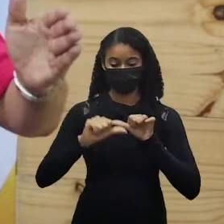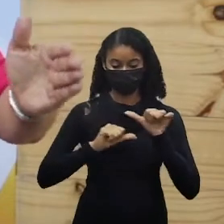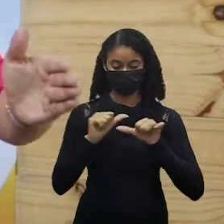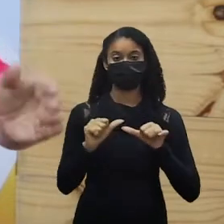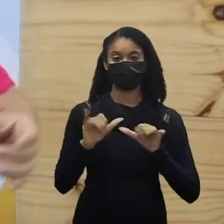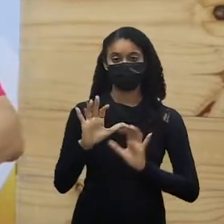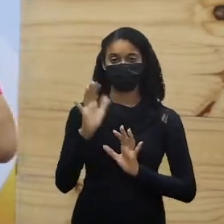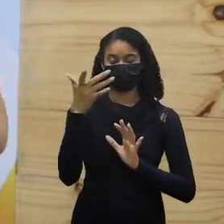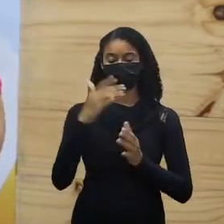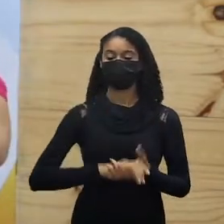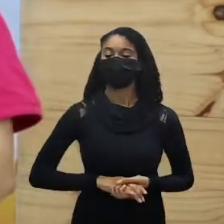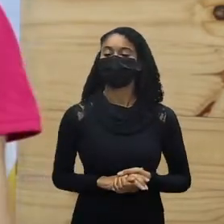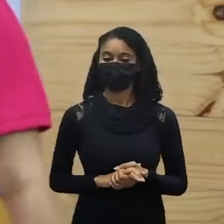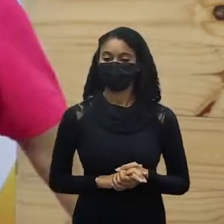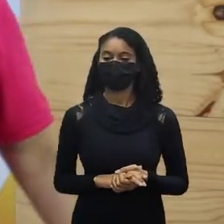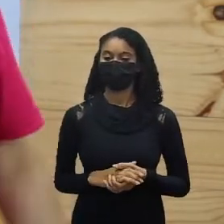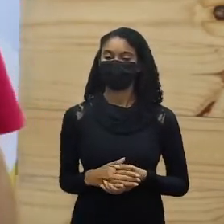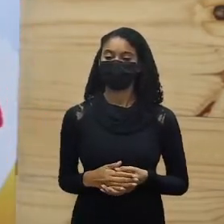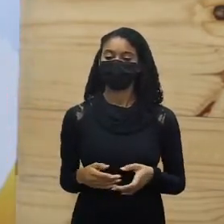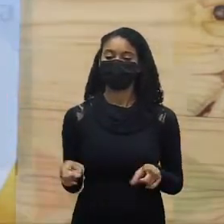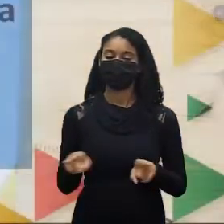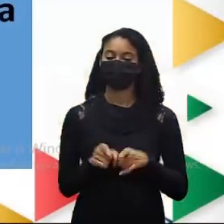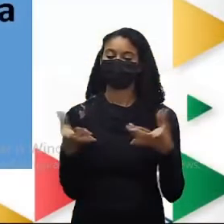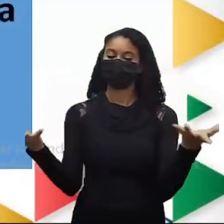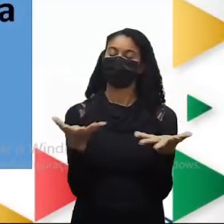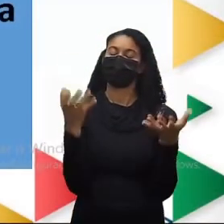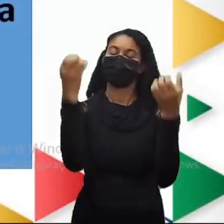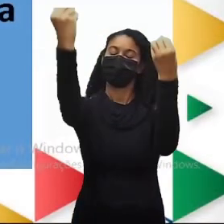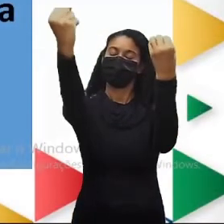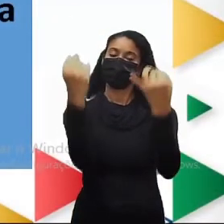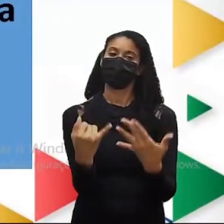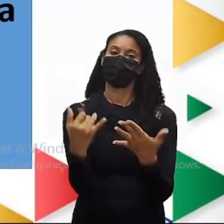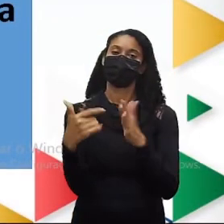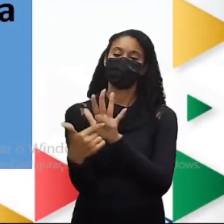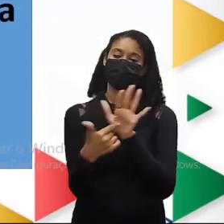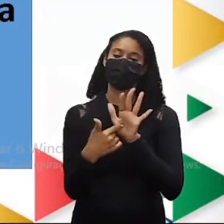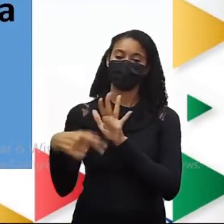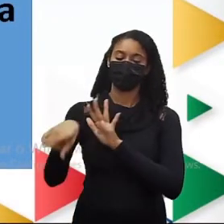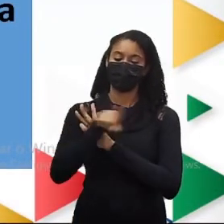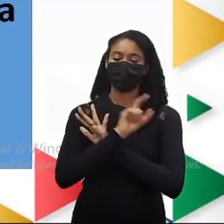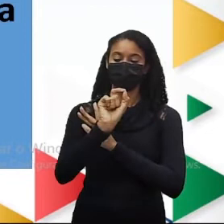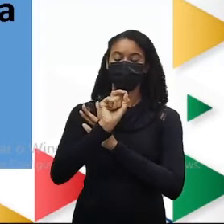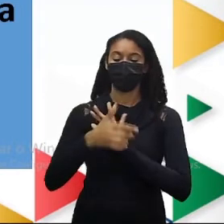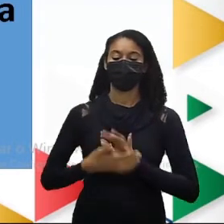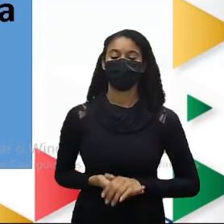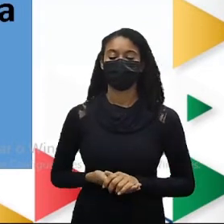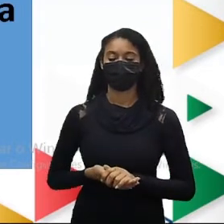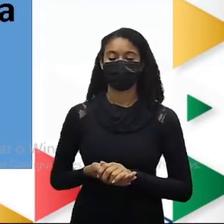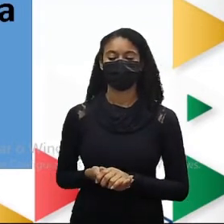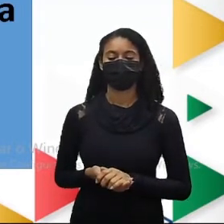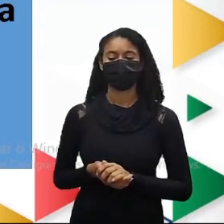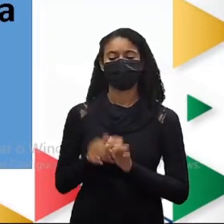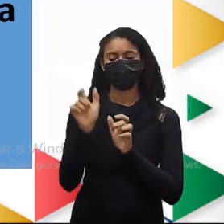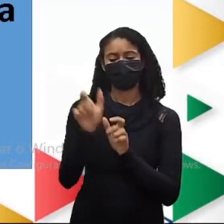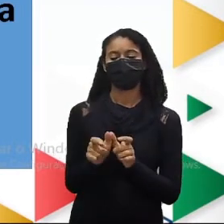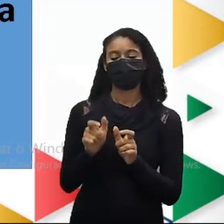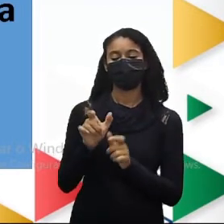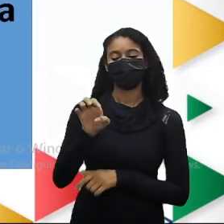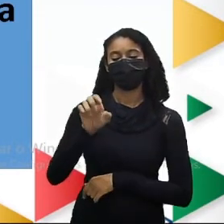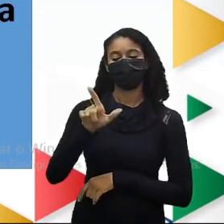no tempo. E aqui trago para vocês, aqui de maneira elucidativa, no